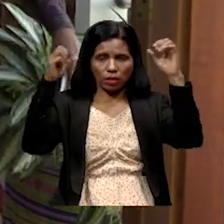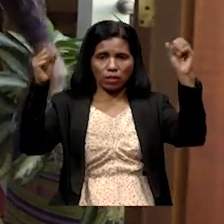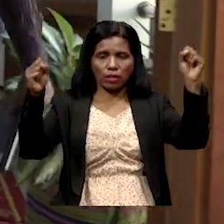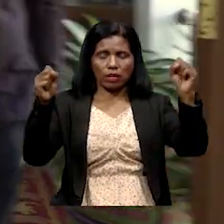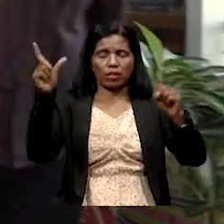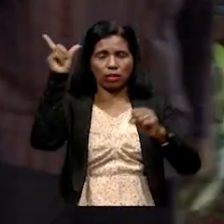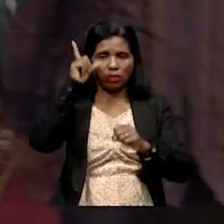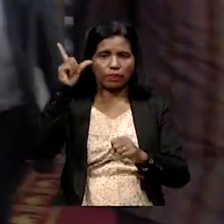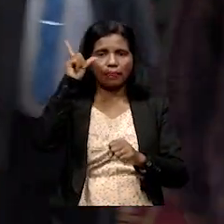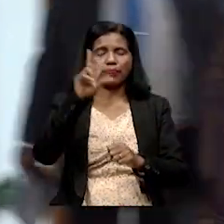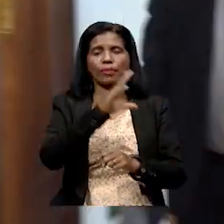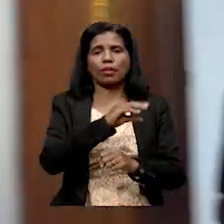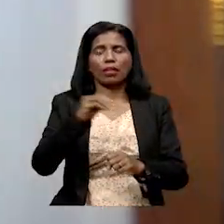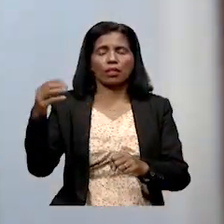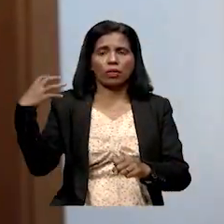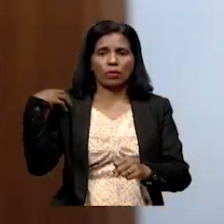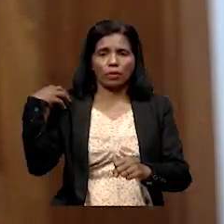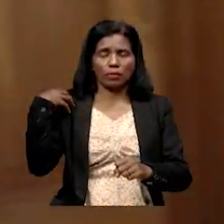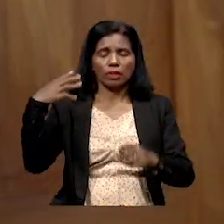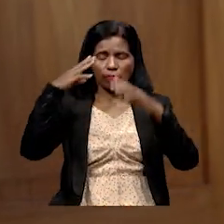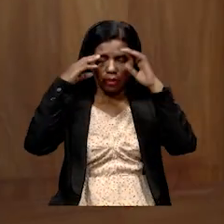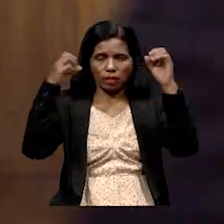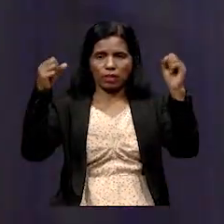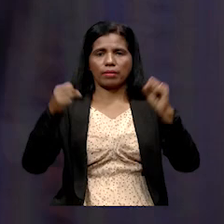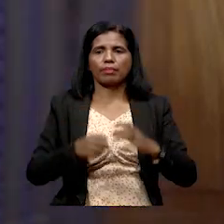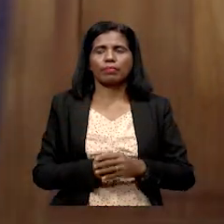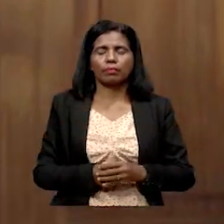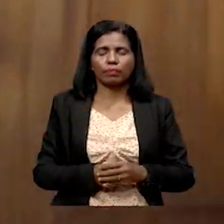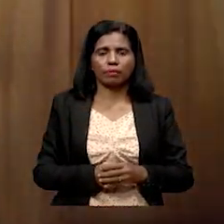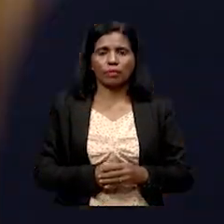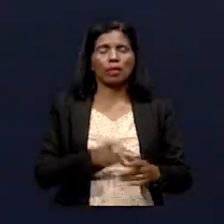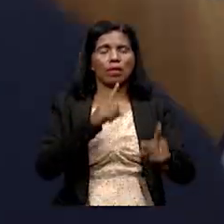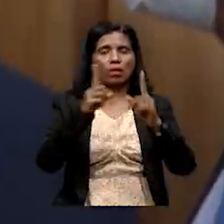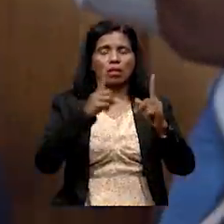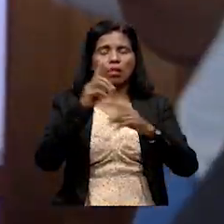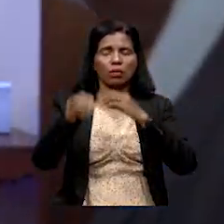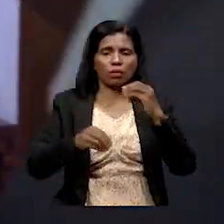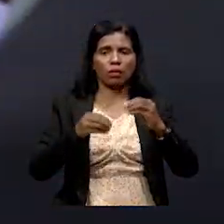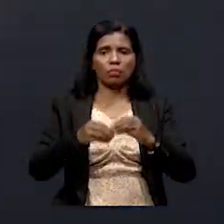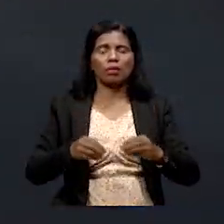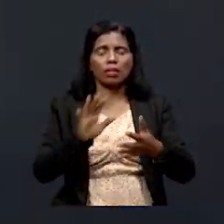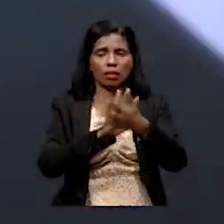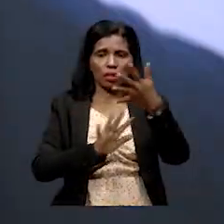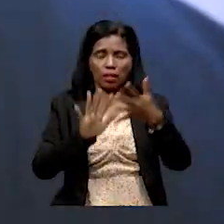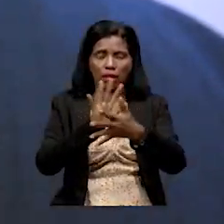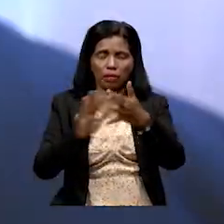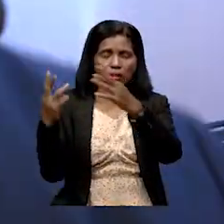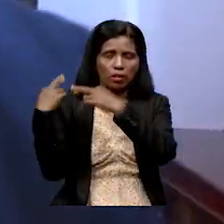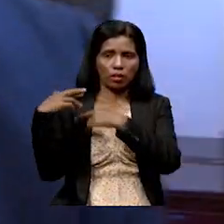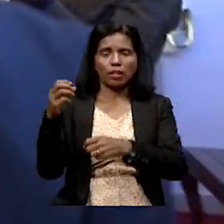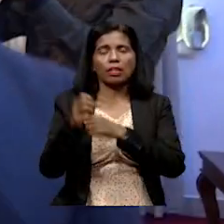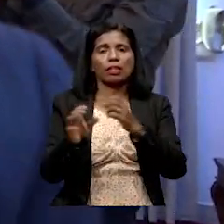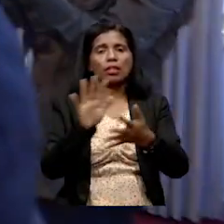Francisco Guterres Luolo iha Palácio Presidencial. Além de qualia con aba cerimônia posse no celebração